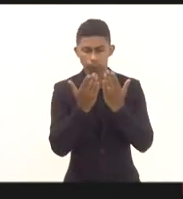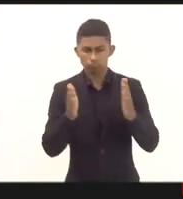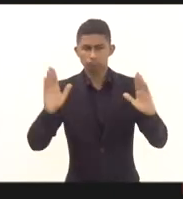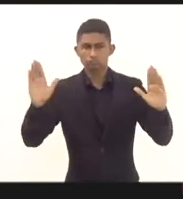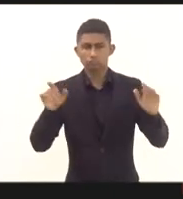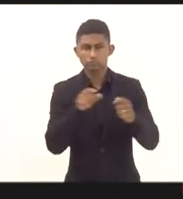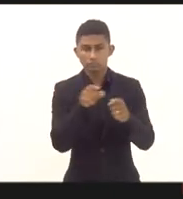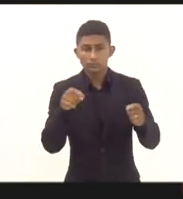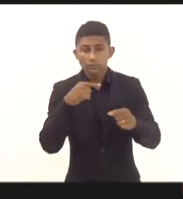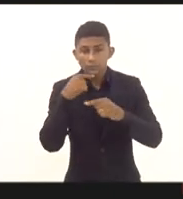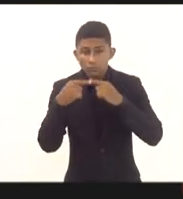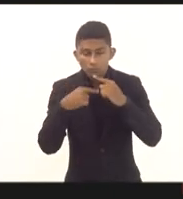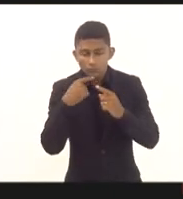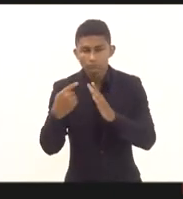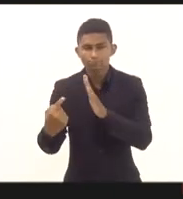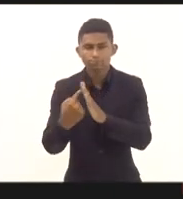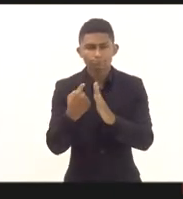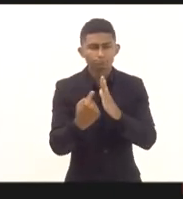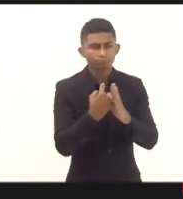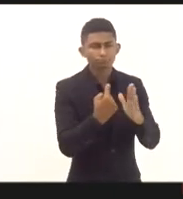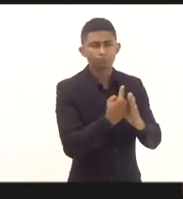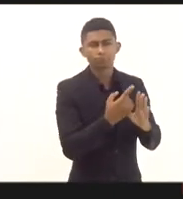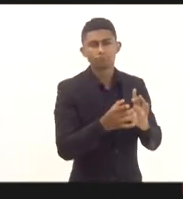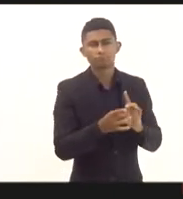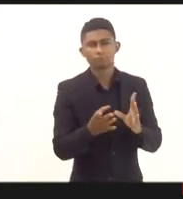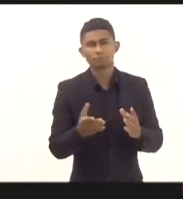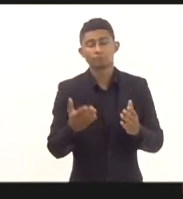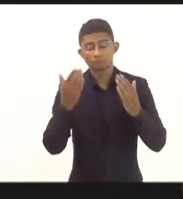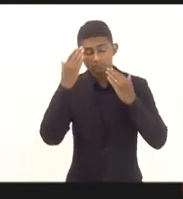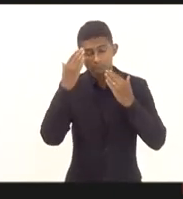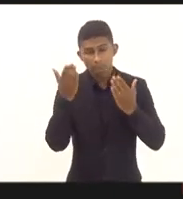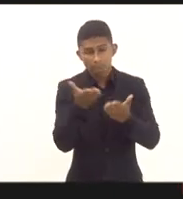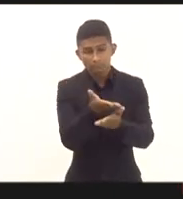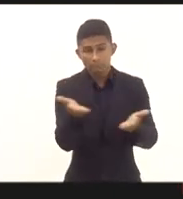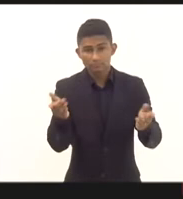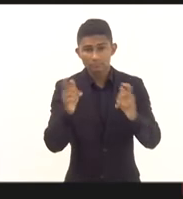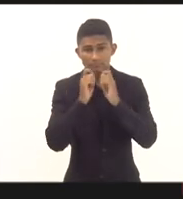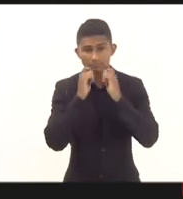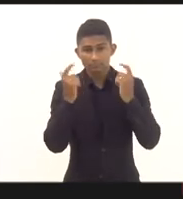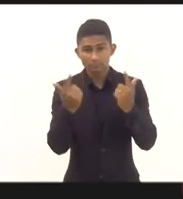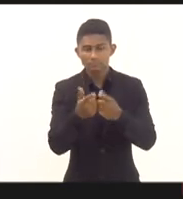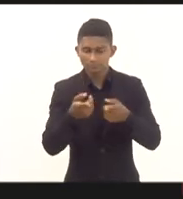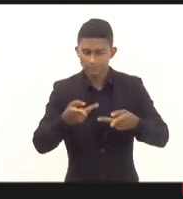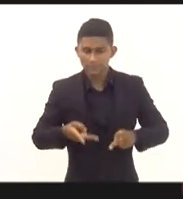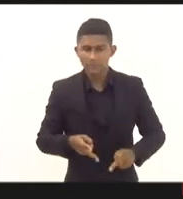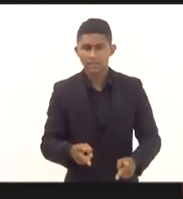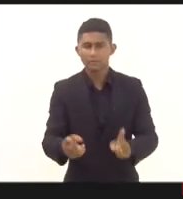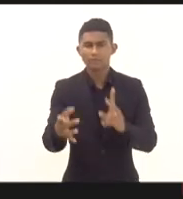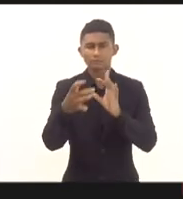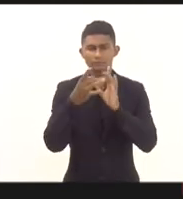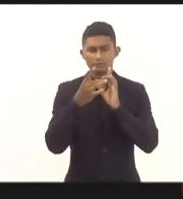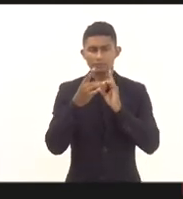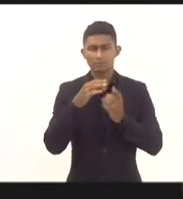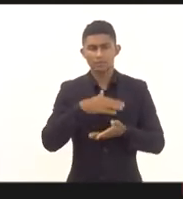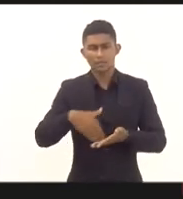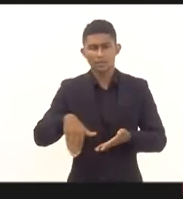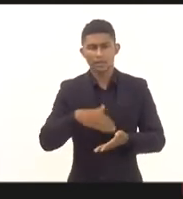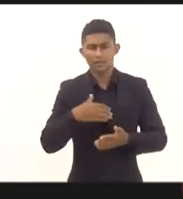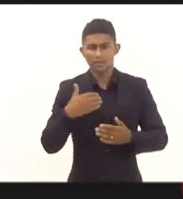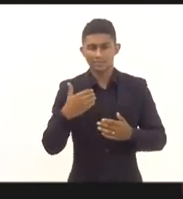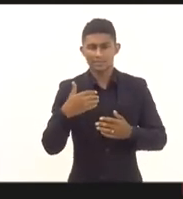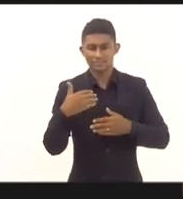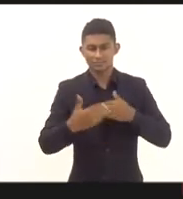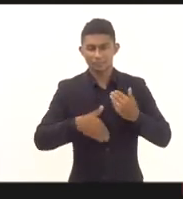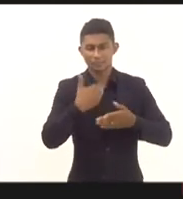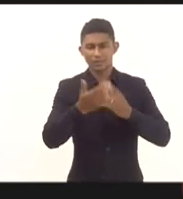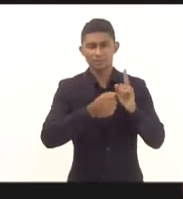é possa acessar nada agradecer o seu parceiro da secretaria de ação